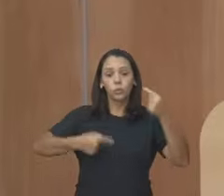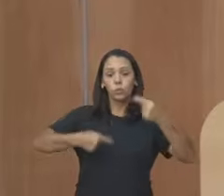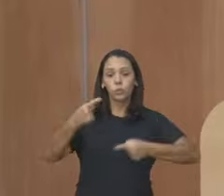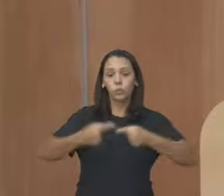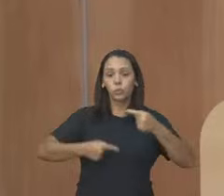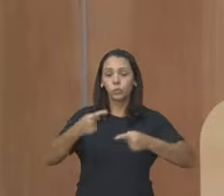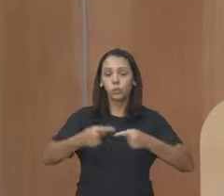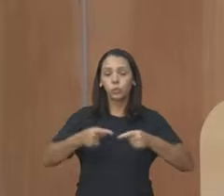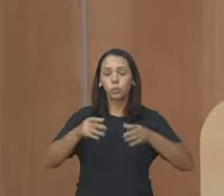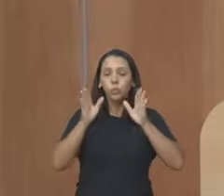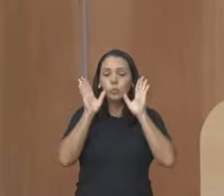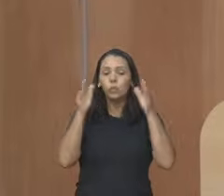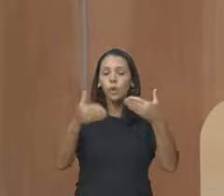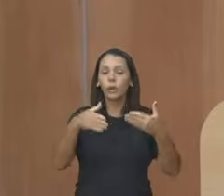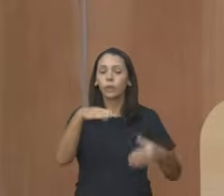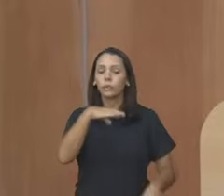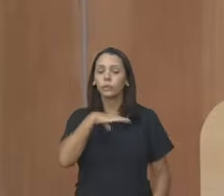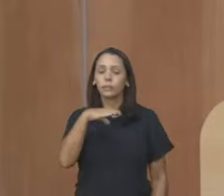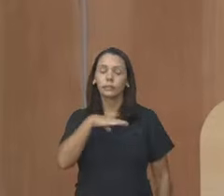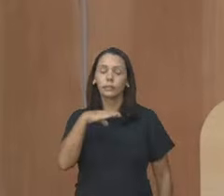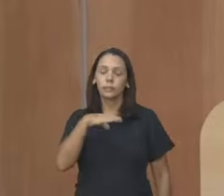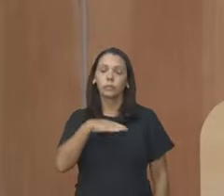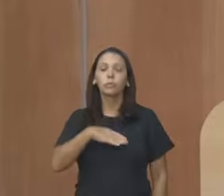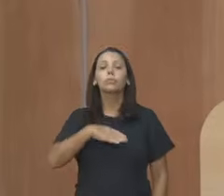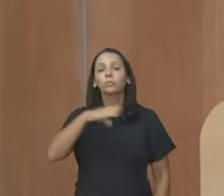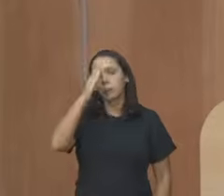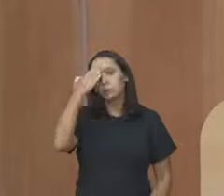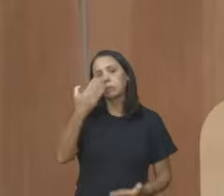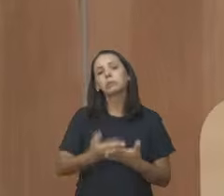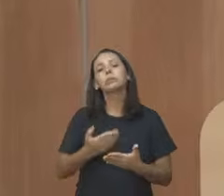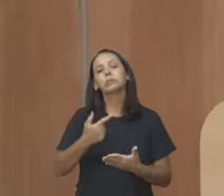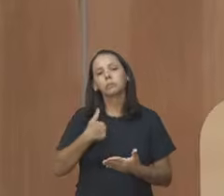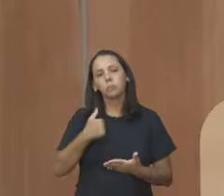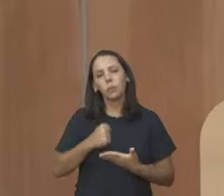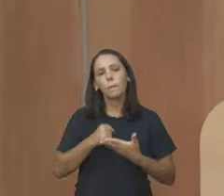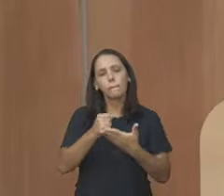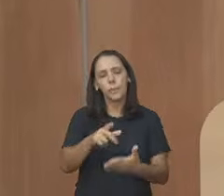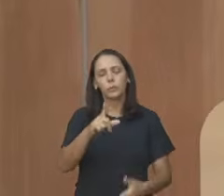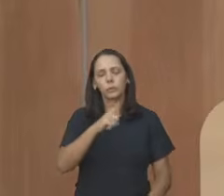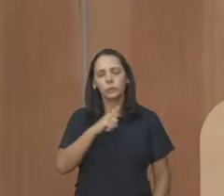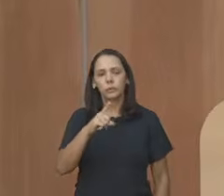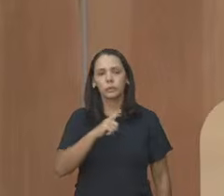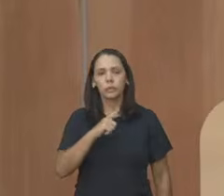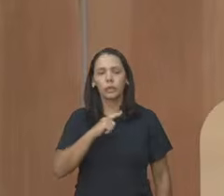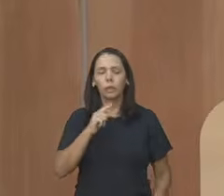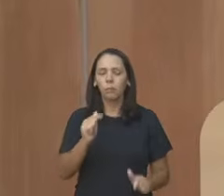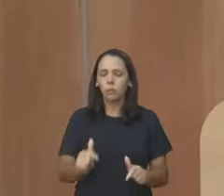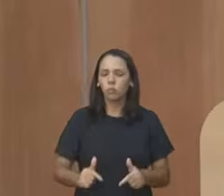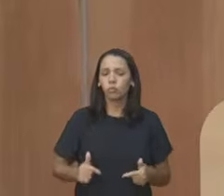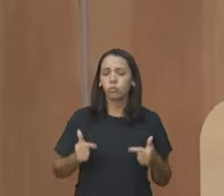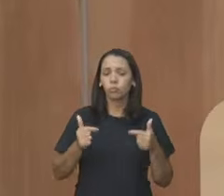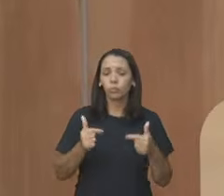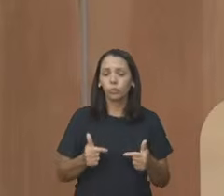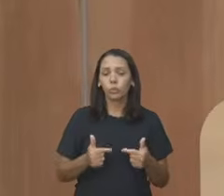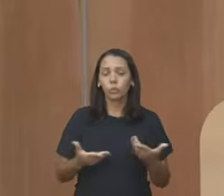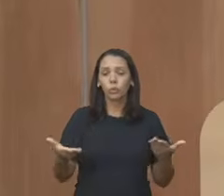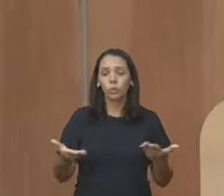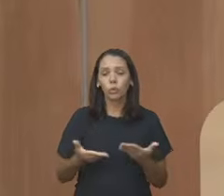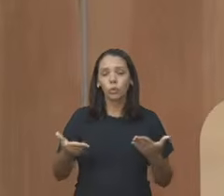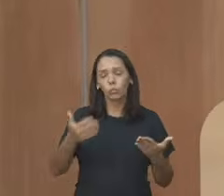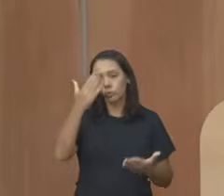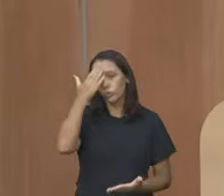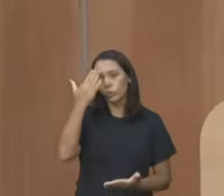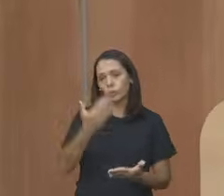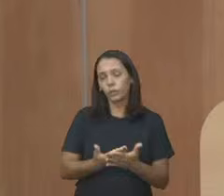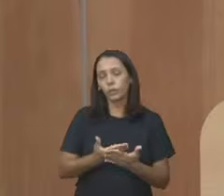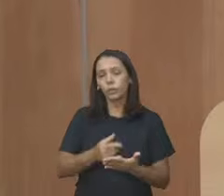para a cidade, pode contar comigo, Paulinho. Estamos juntos nessa grande luta. E olha, hoje eu creio que